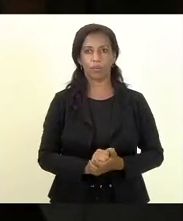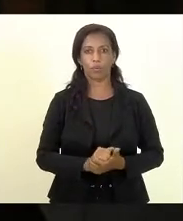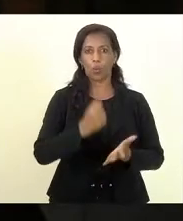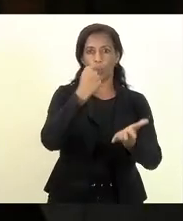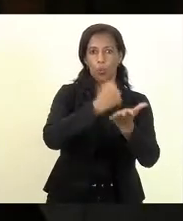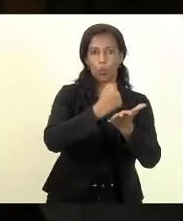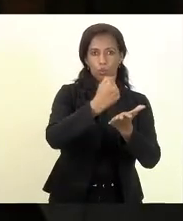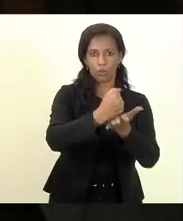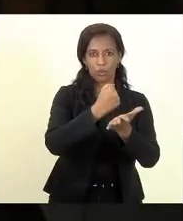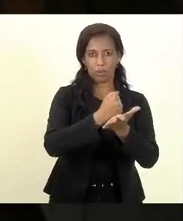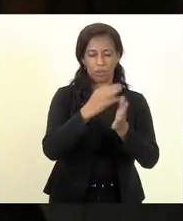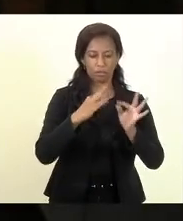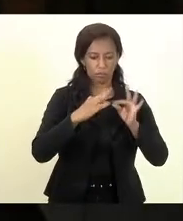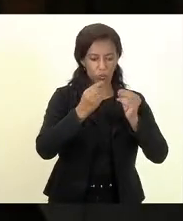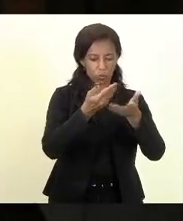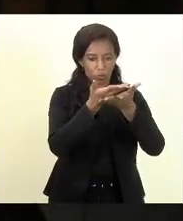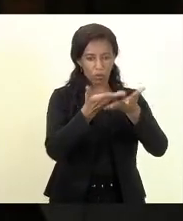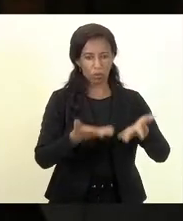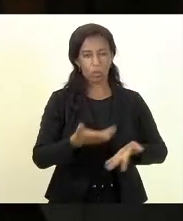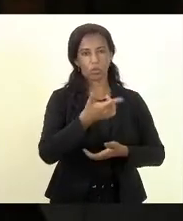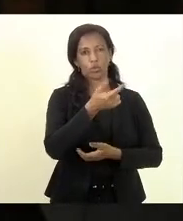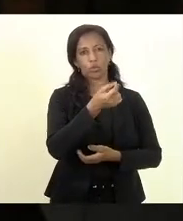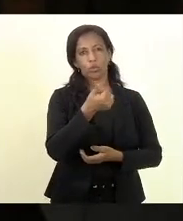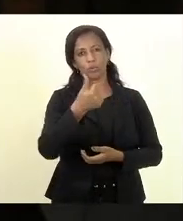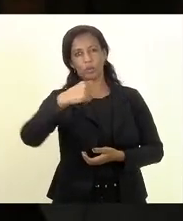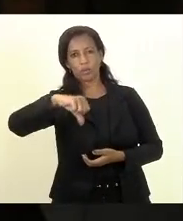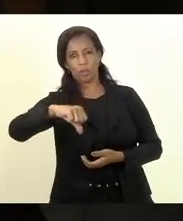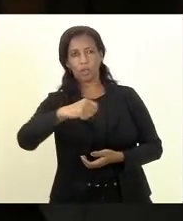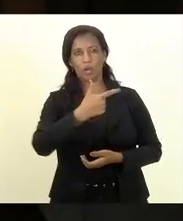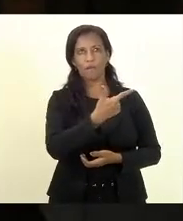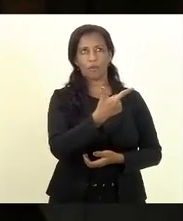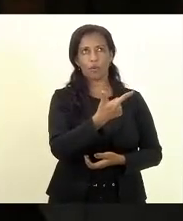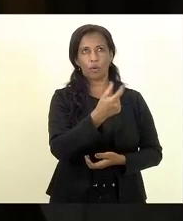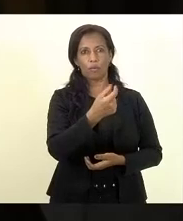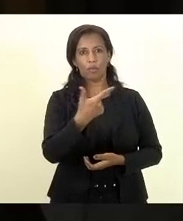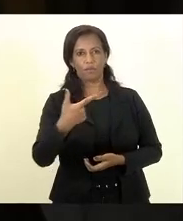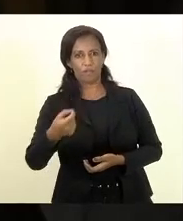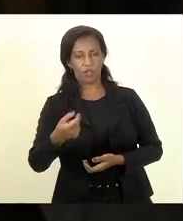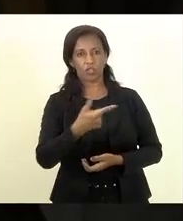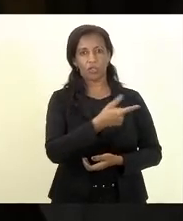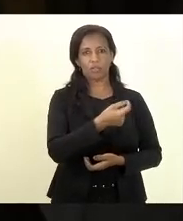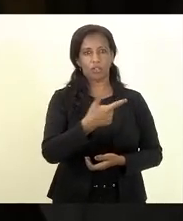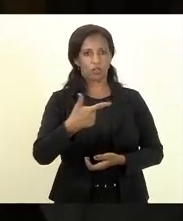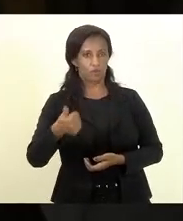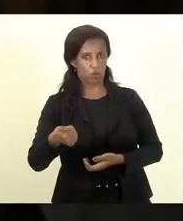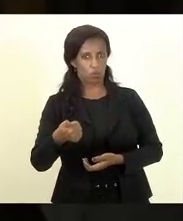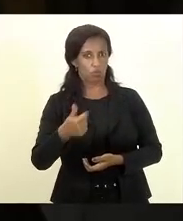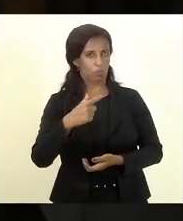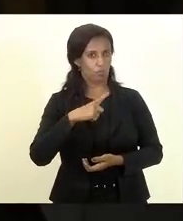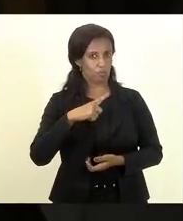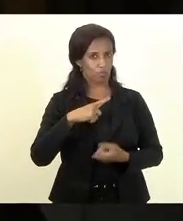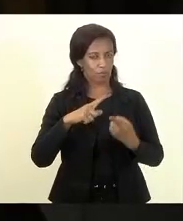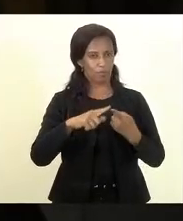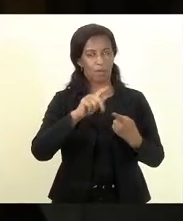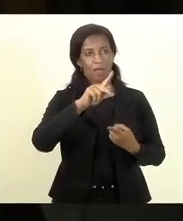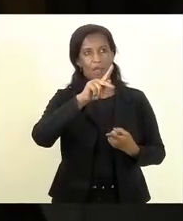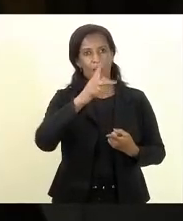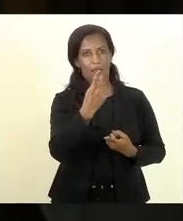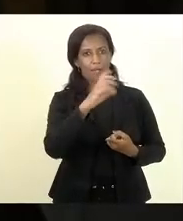contratos celebrados nos anos de 2019, 2020 e 2021, envolvendo o